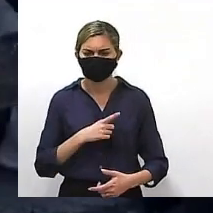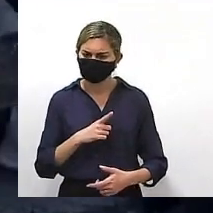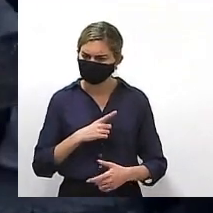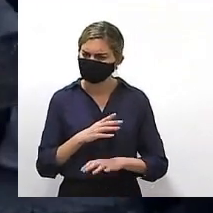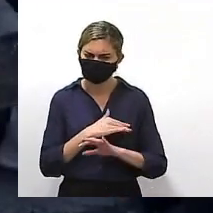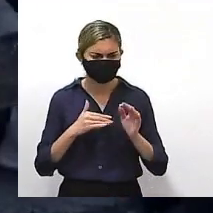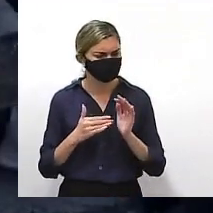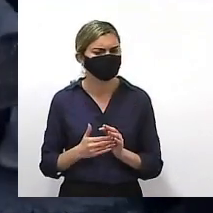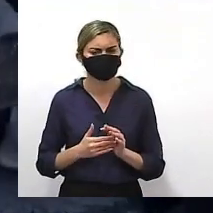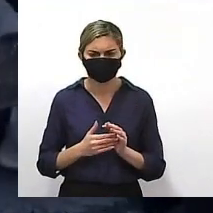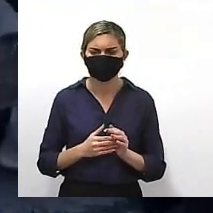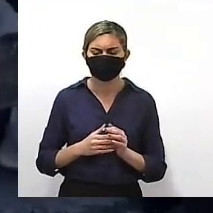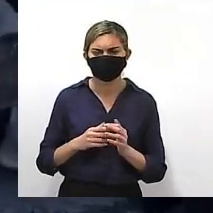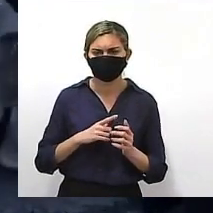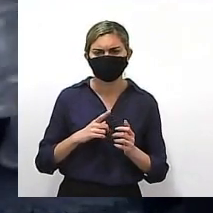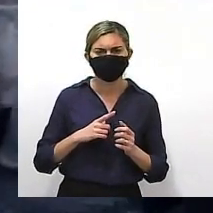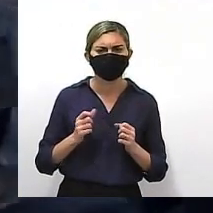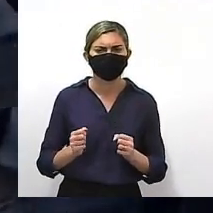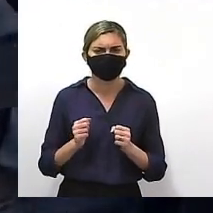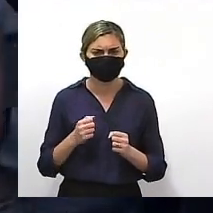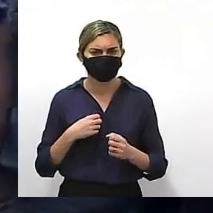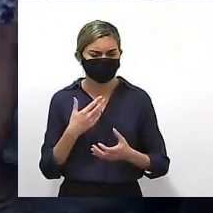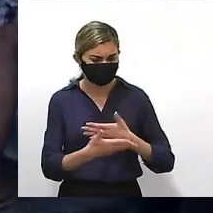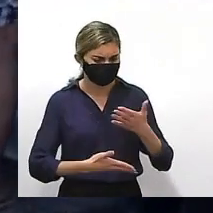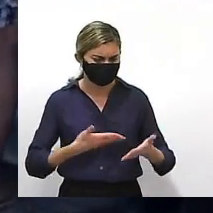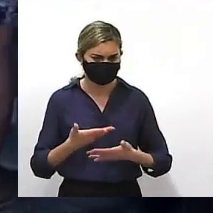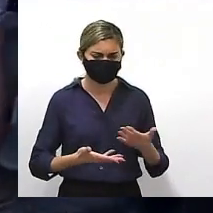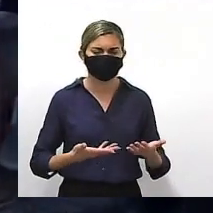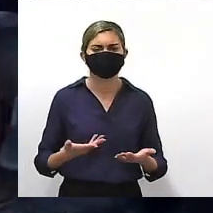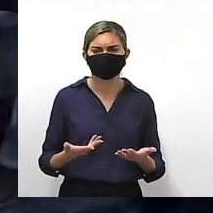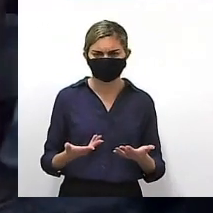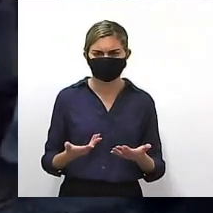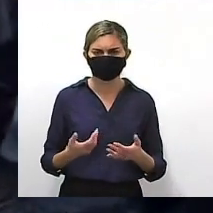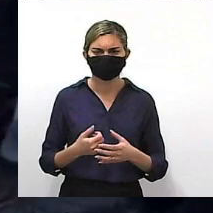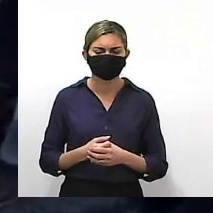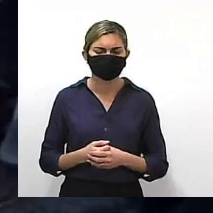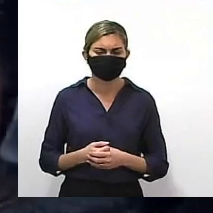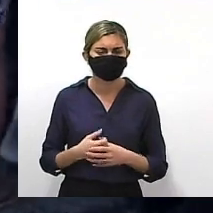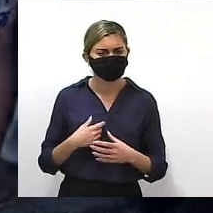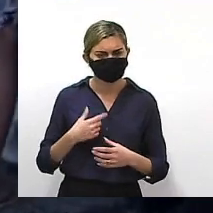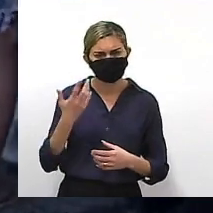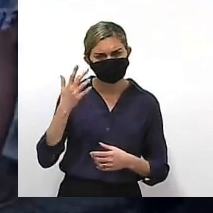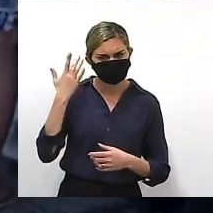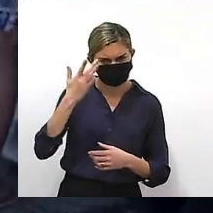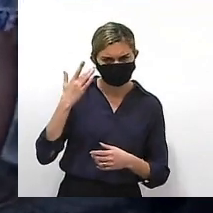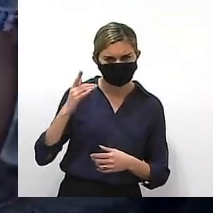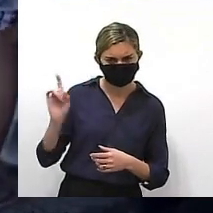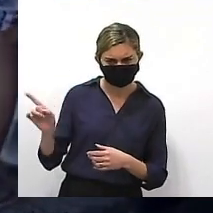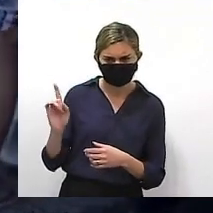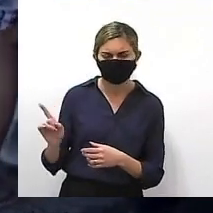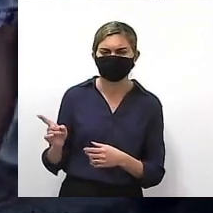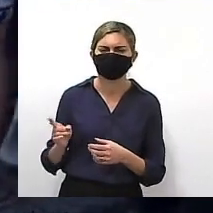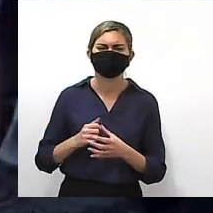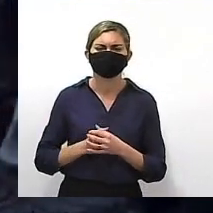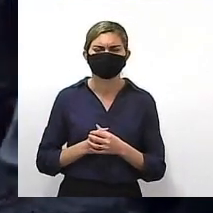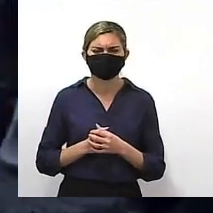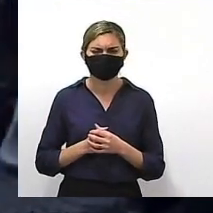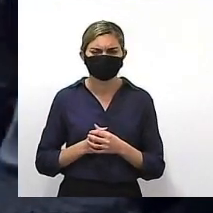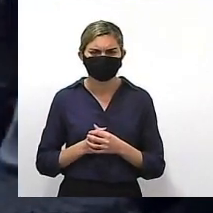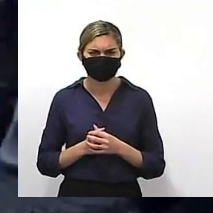tudo. Para eu poder brincar com a Barbie, a gente catava no lixo, na Pinheiro. A gente achava lá, aí colava,